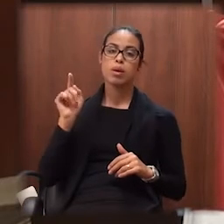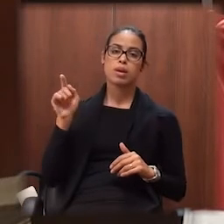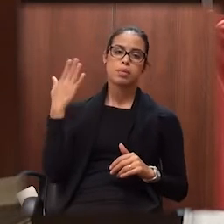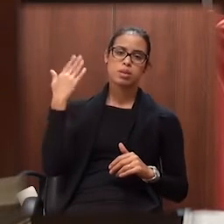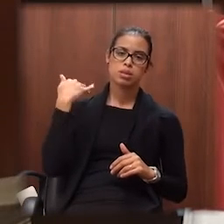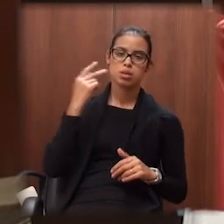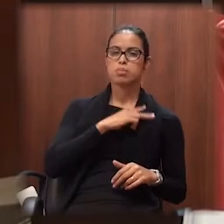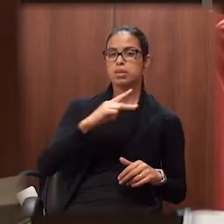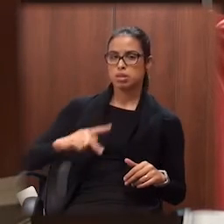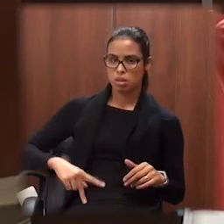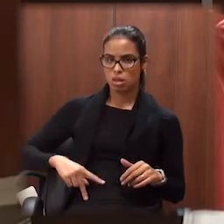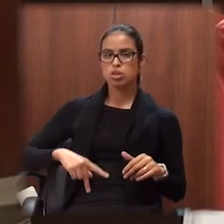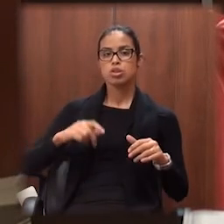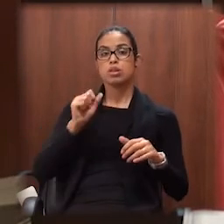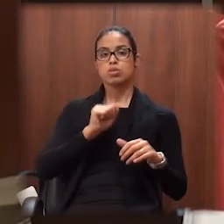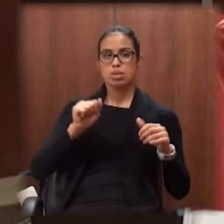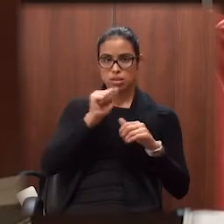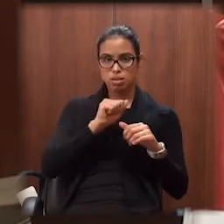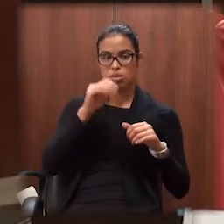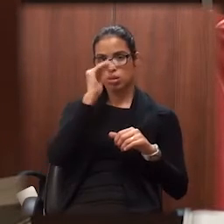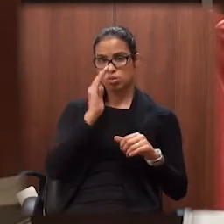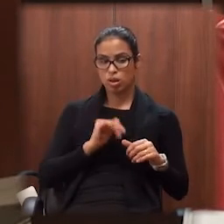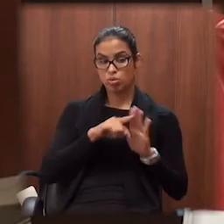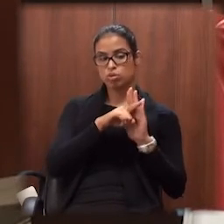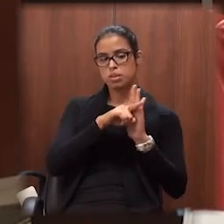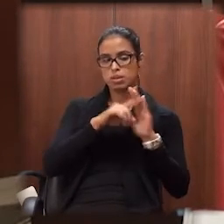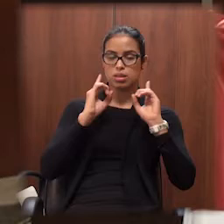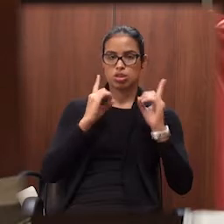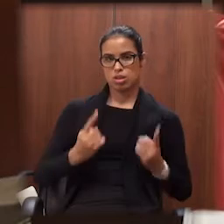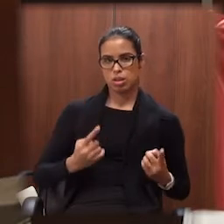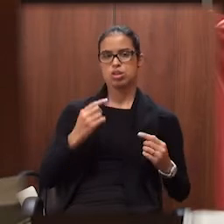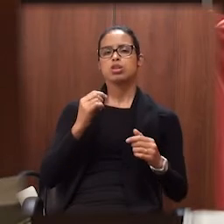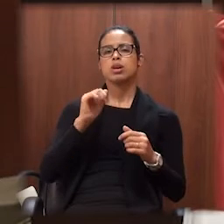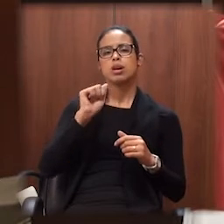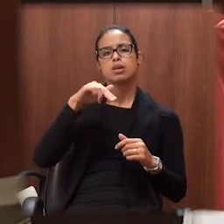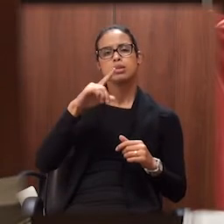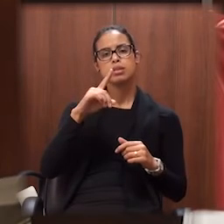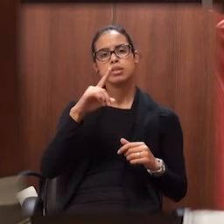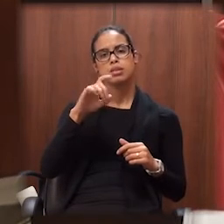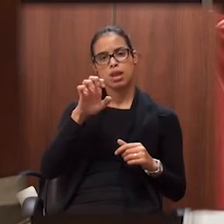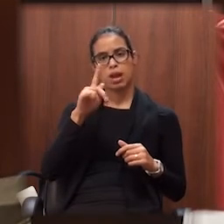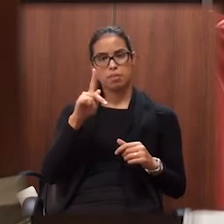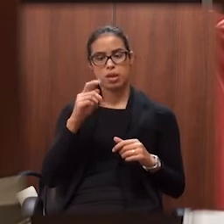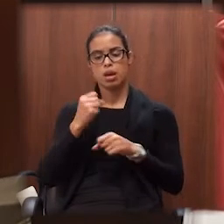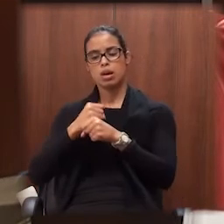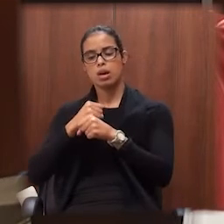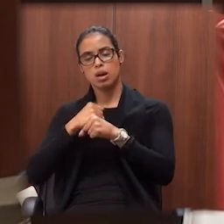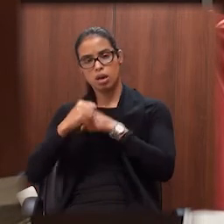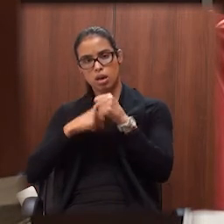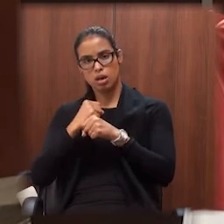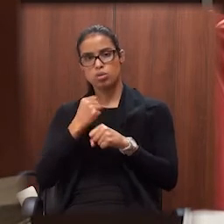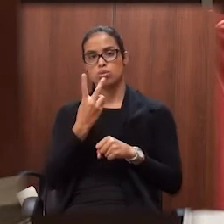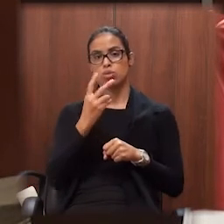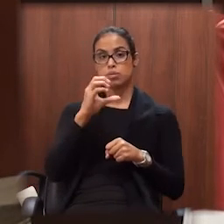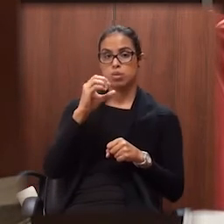da Associação Nacional de Educação e Pesquisa de Direitos Humanos, ANDEP, de 2009 a 2010, foi membro do